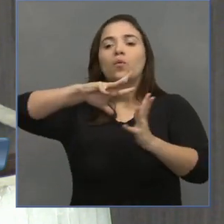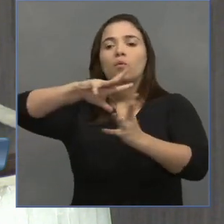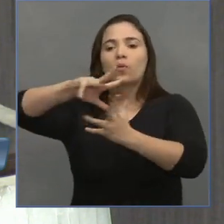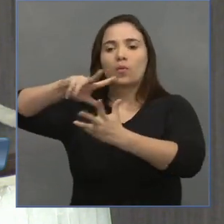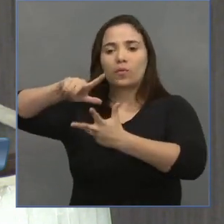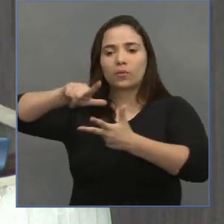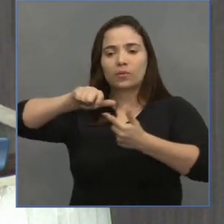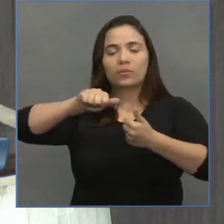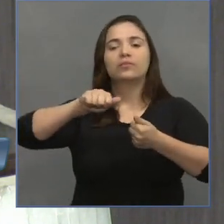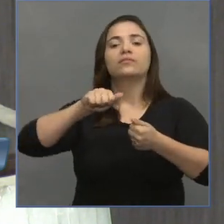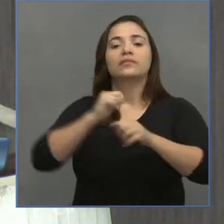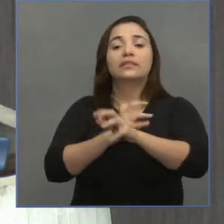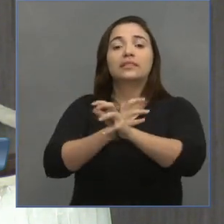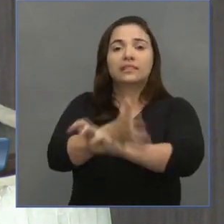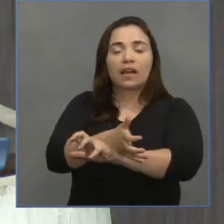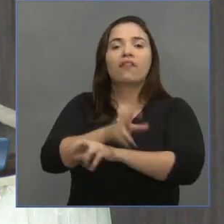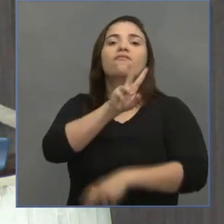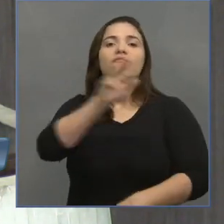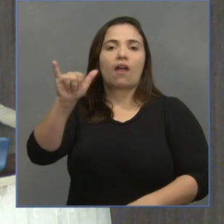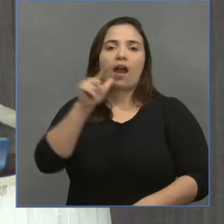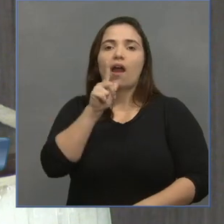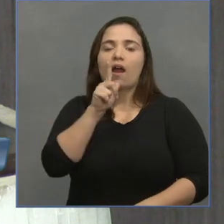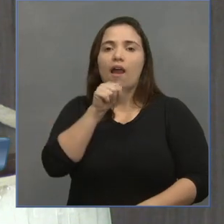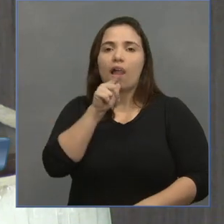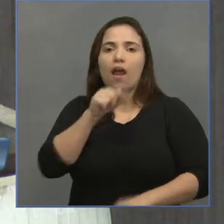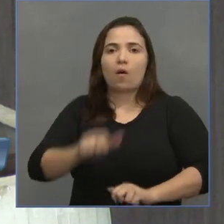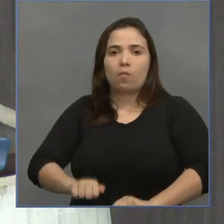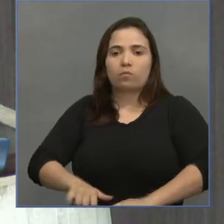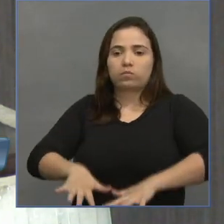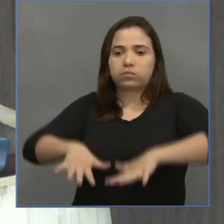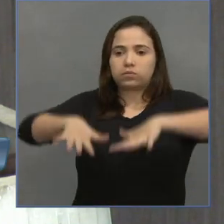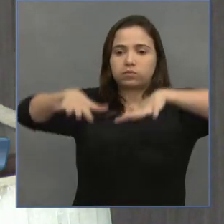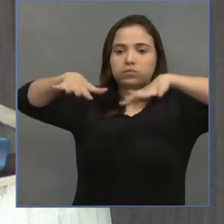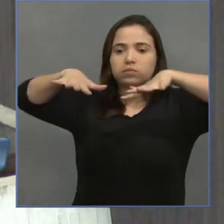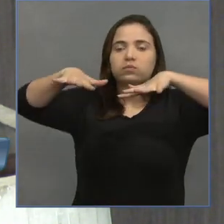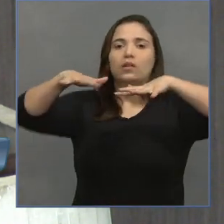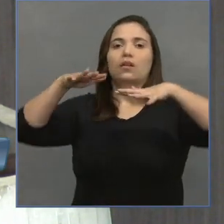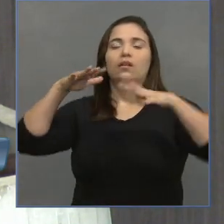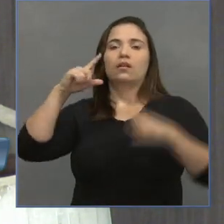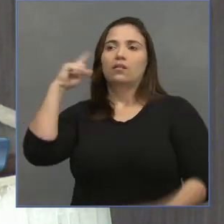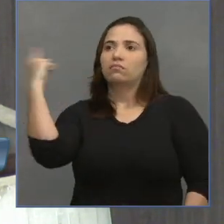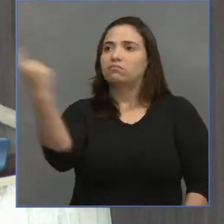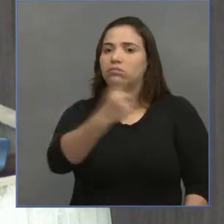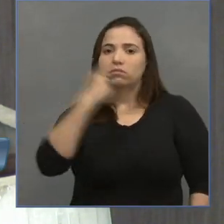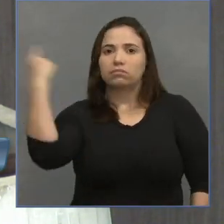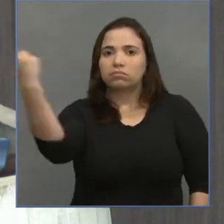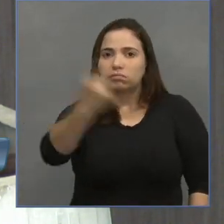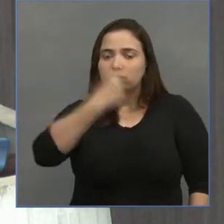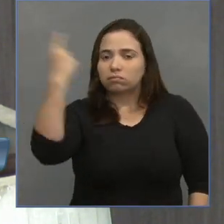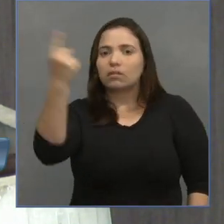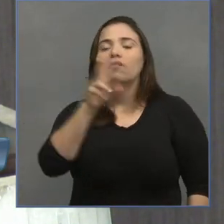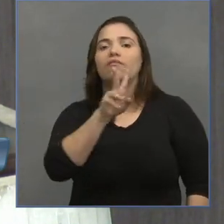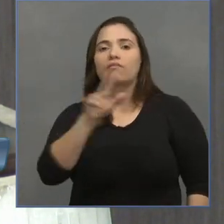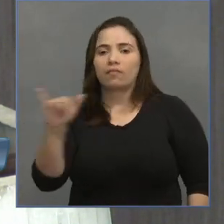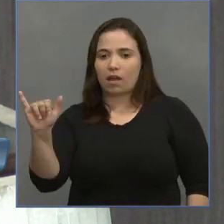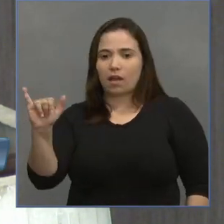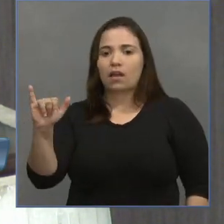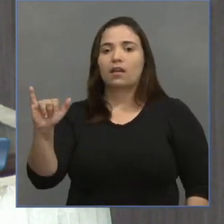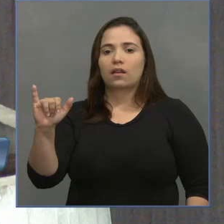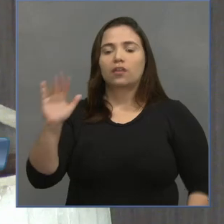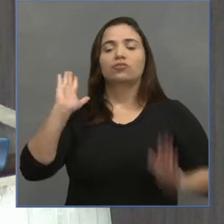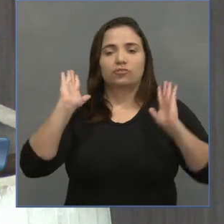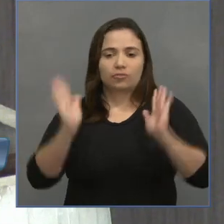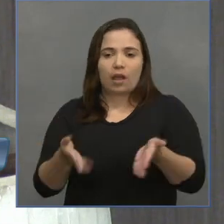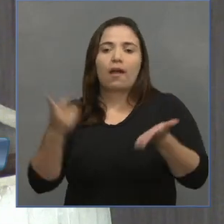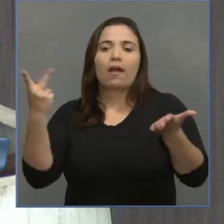extremos? Inundações, tufões, furacões numa parte do planeta, já suscetível